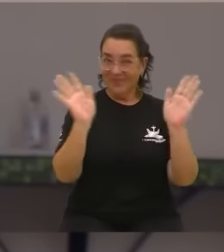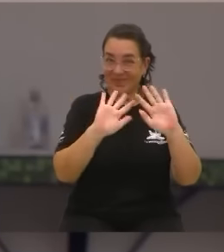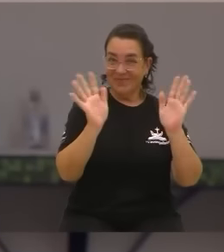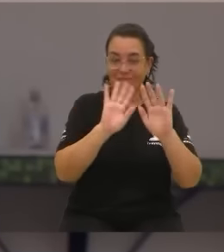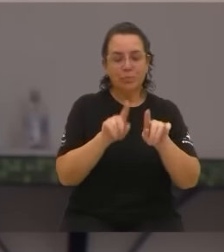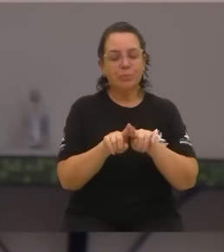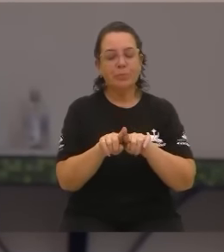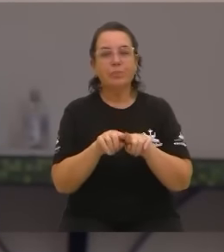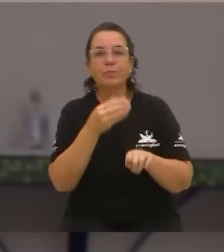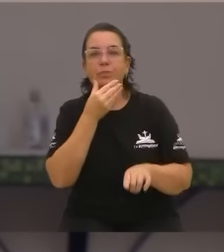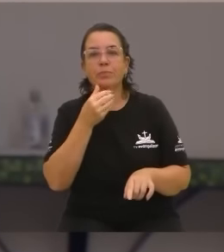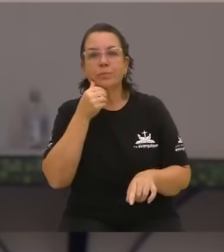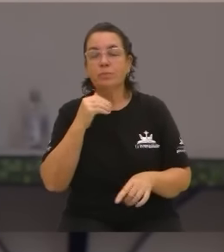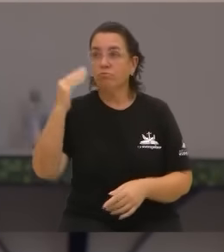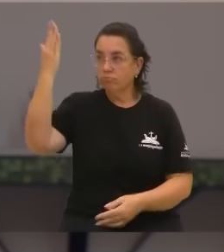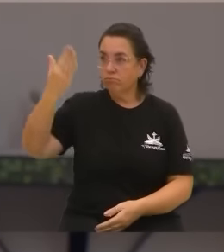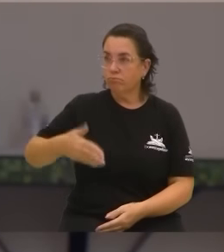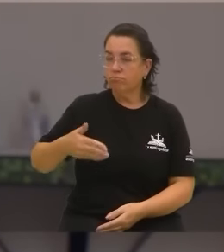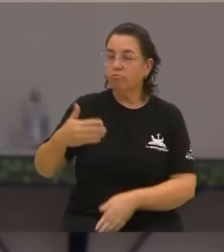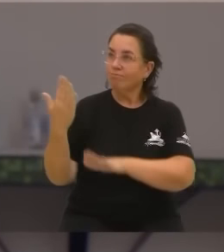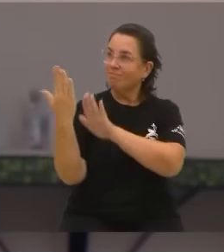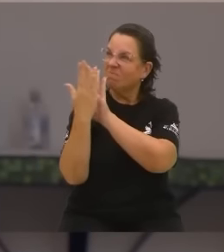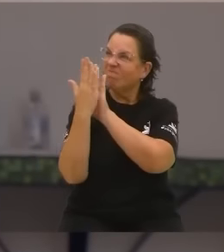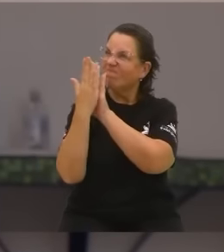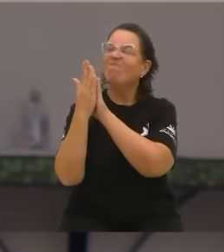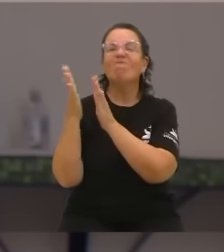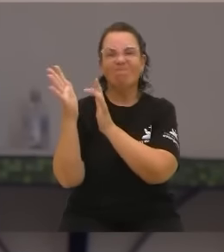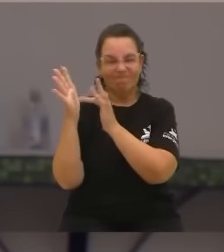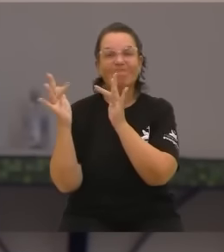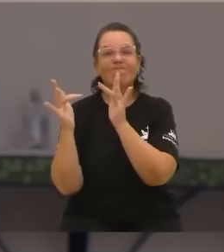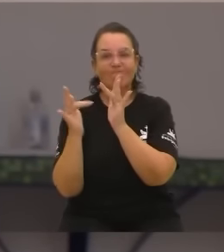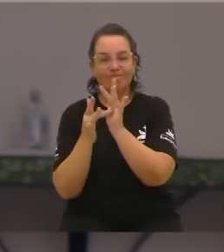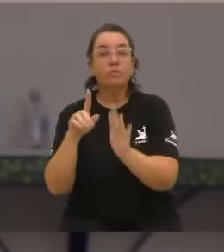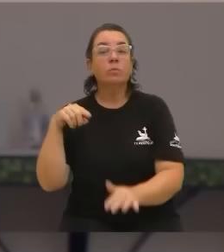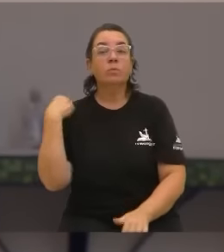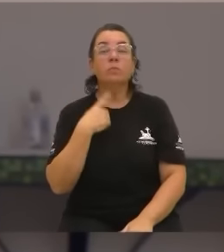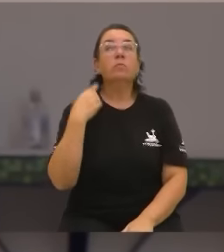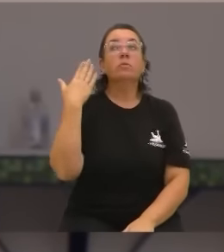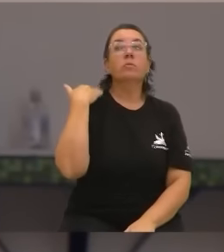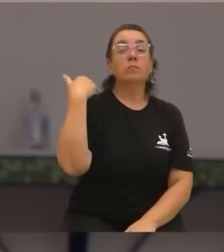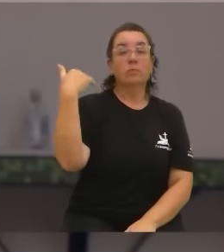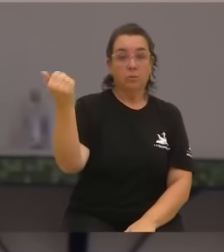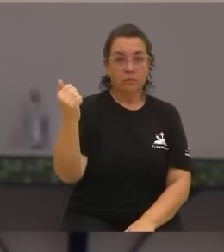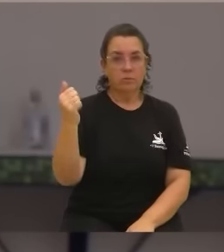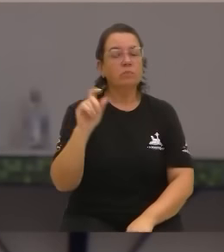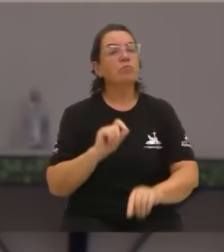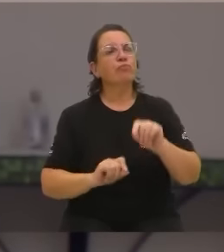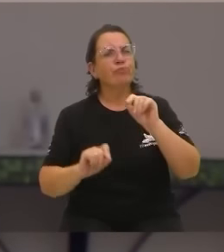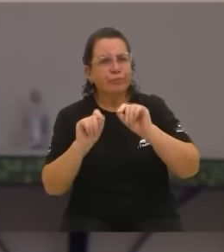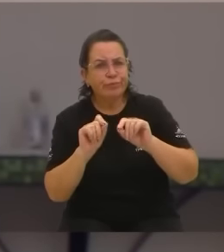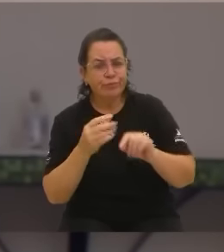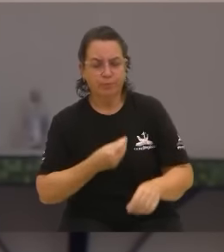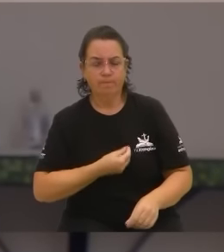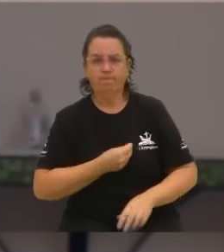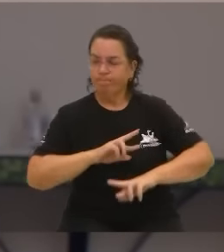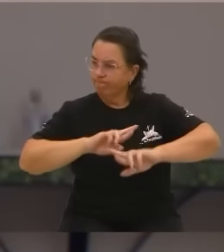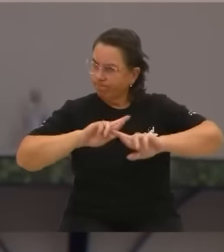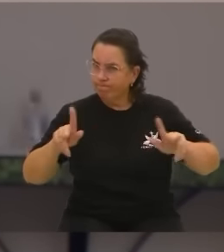Caríssimos, diante da presença de Jesus, somos chamados a viver de forma